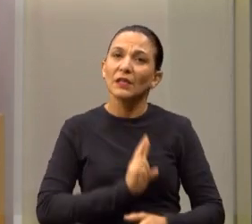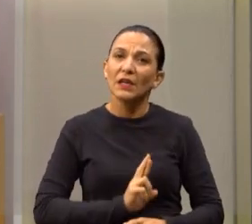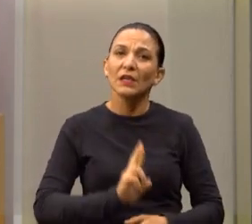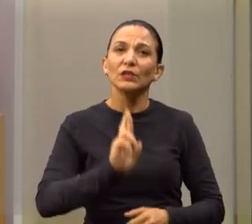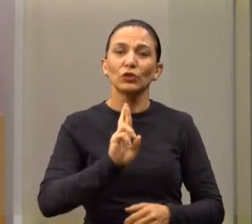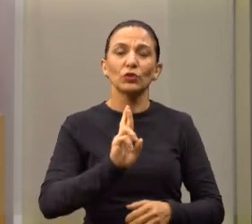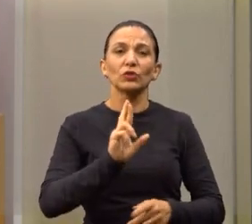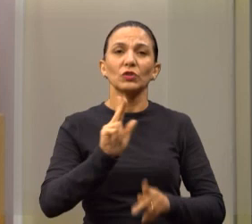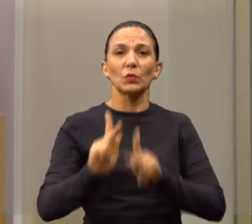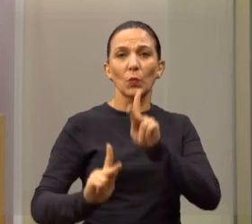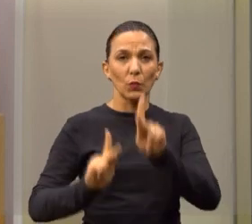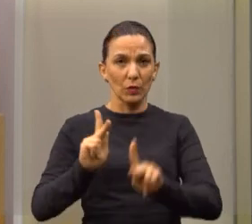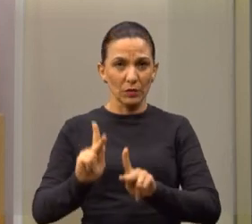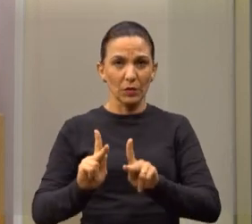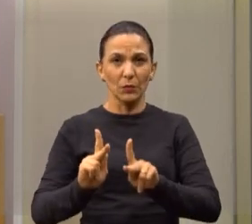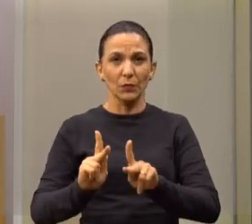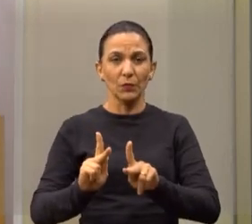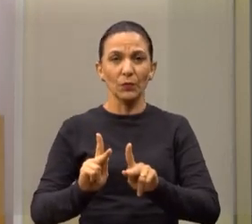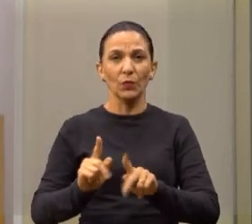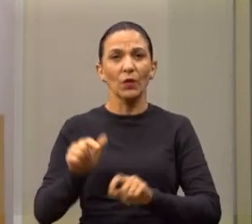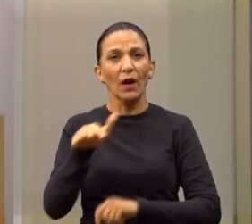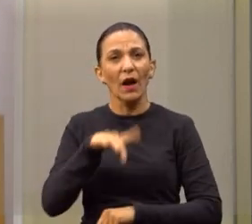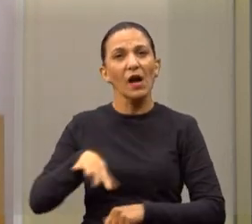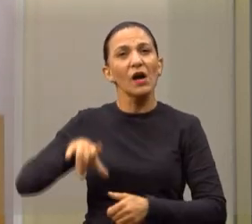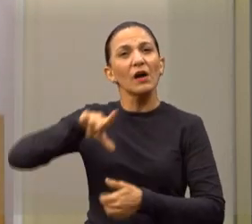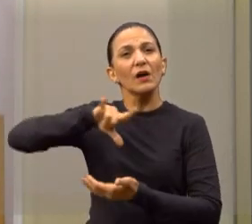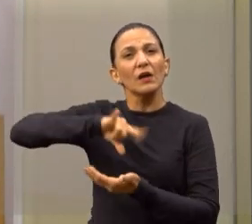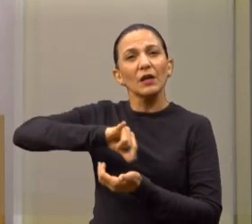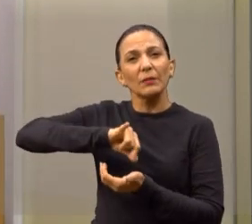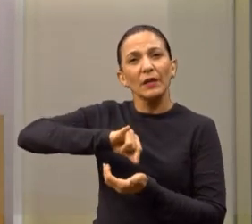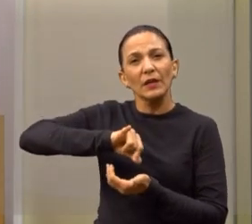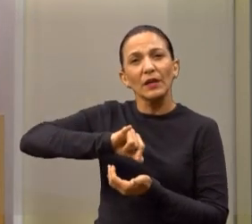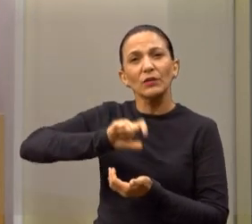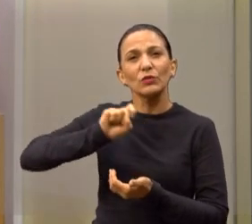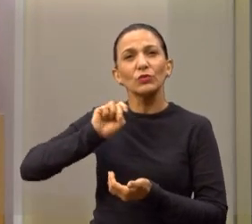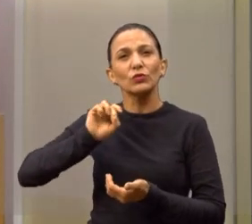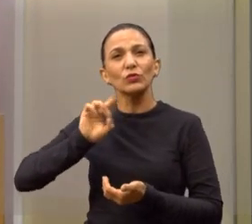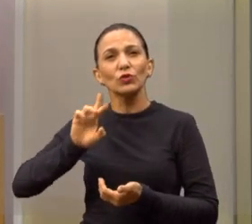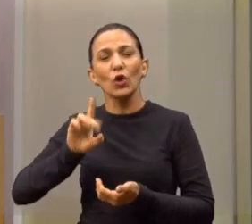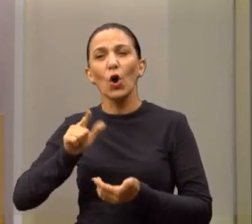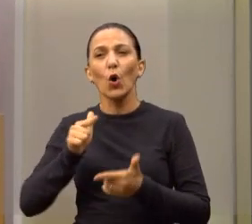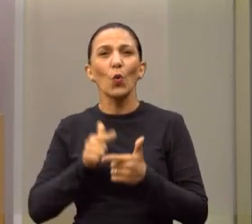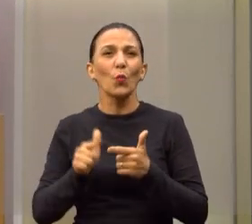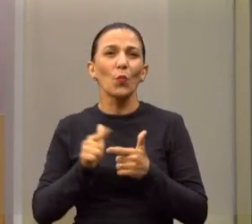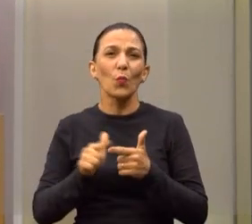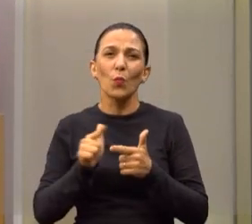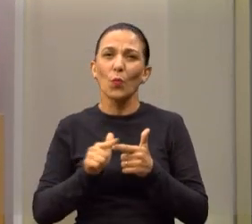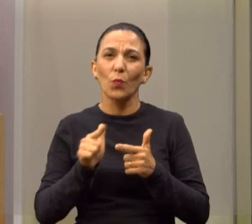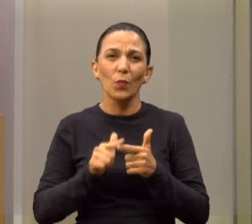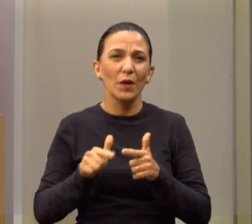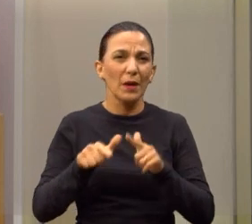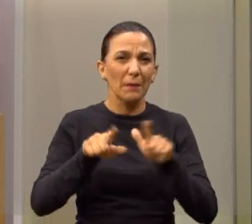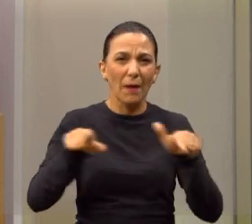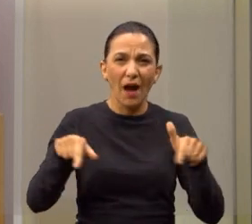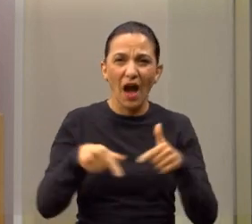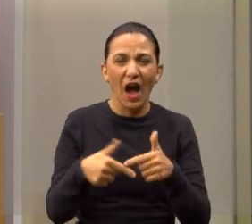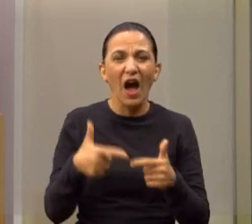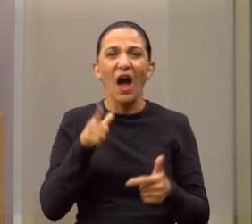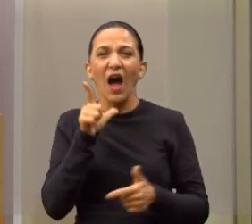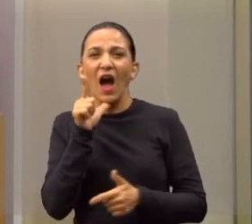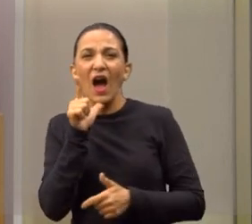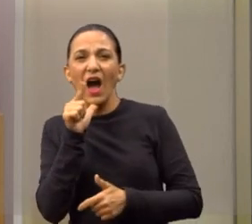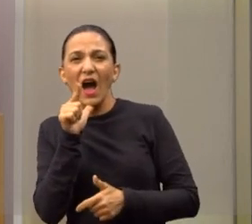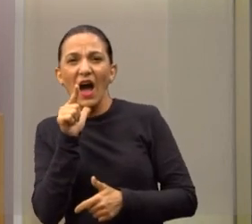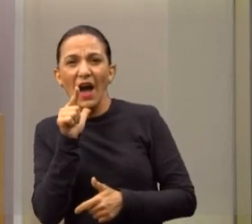desses povos. Porque para o capital pode ser apenas uma pedra, um petróleo, uma água que pode